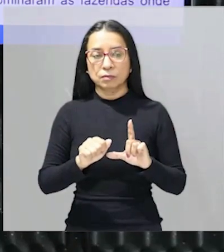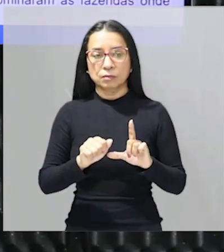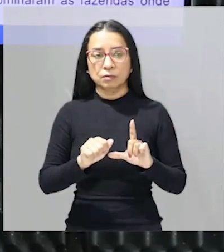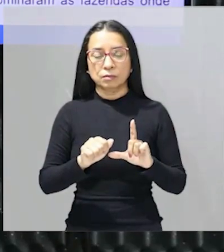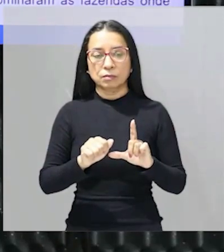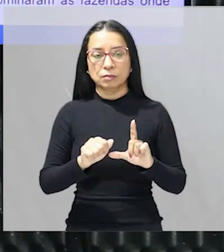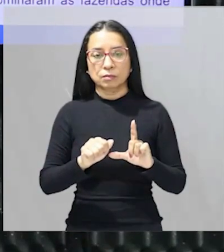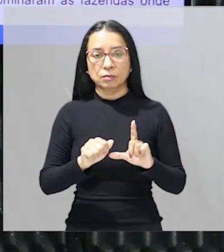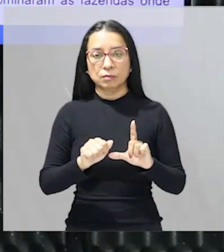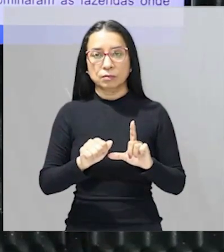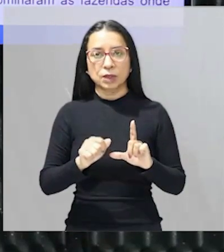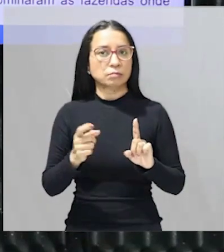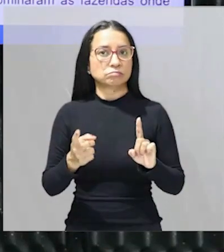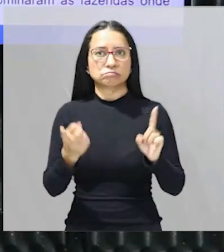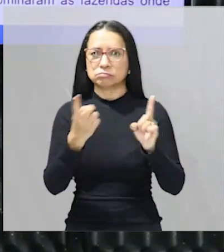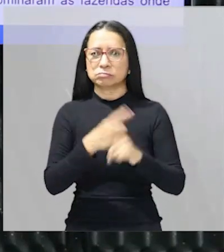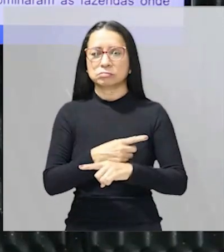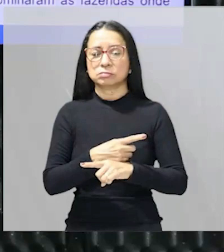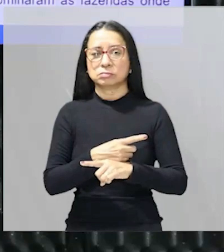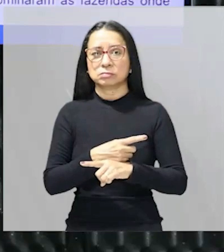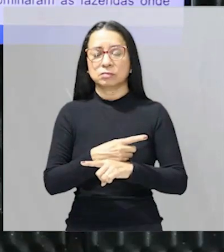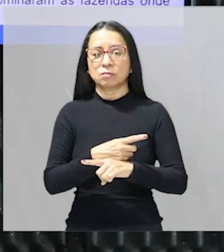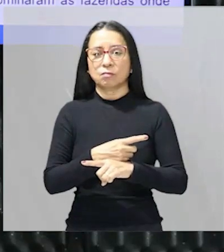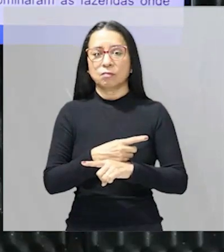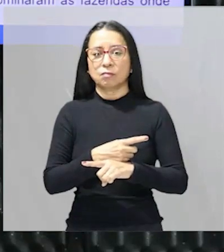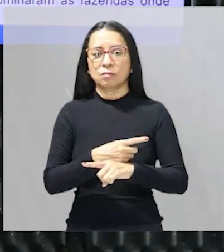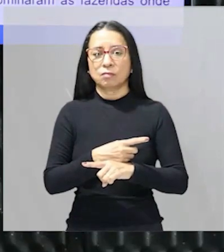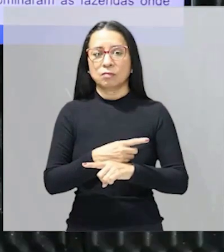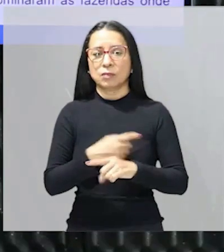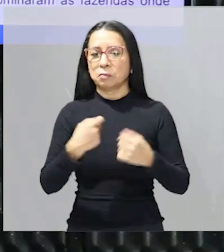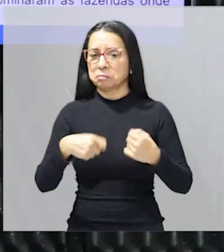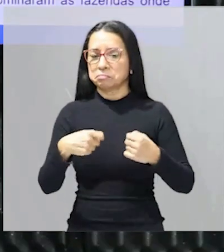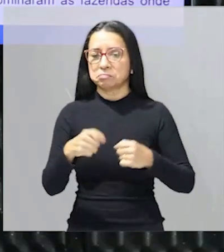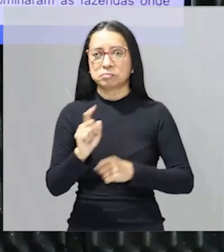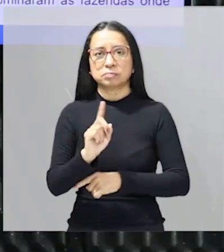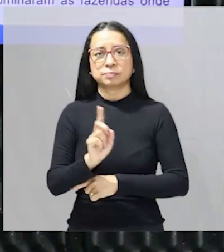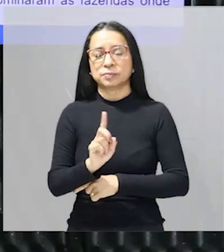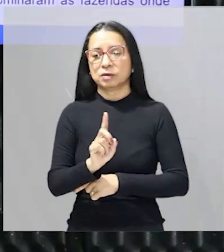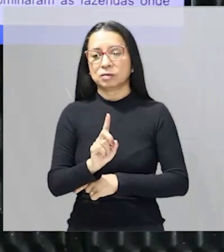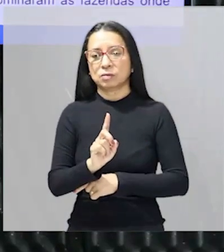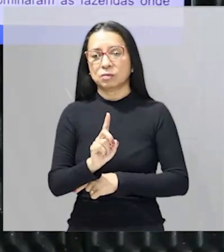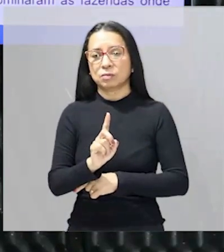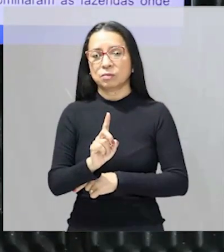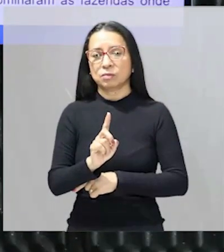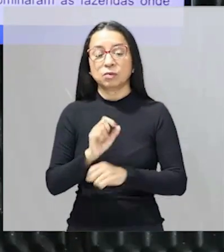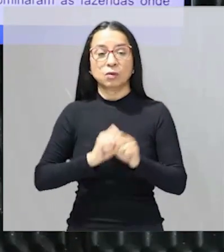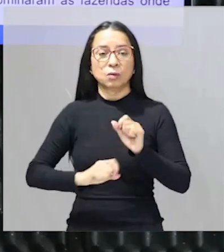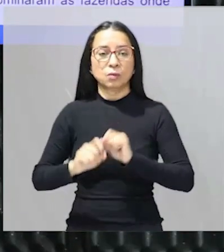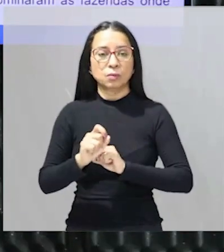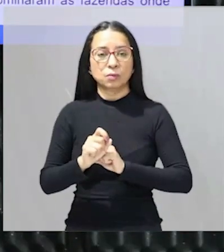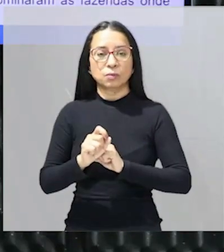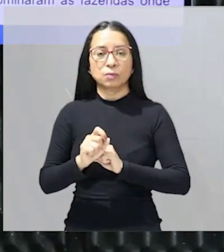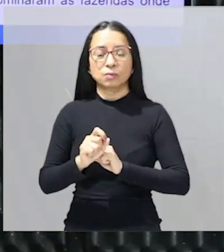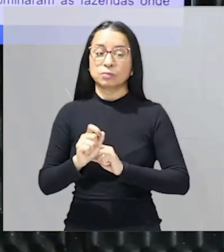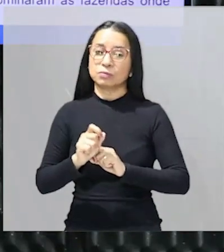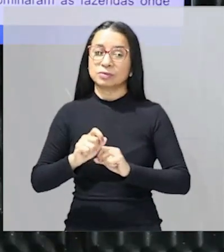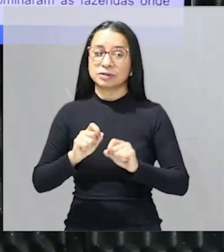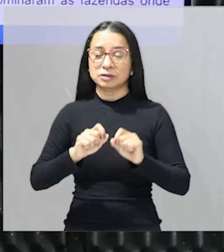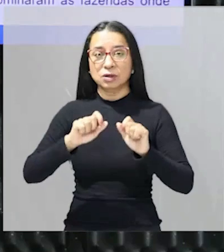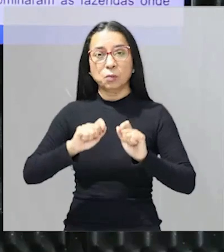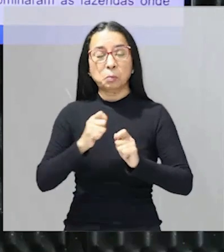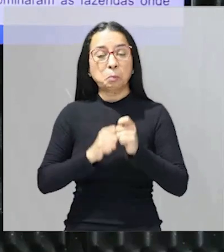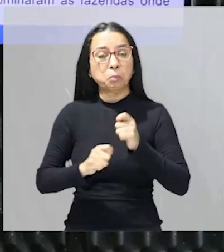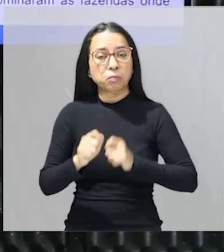litoral africano? Pelo contrário. Tá? Necessariamente não. O tráfico negreiro, ele se dá no Brasil por